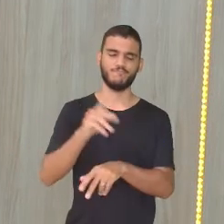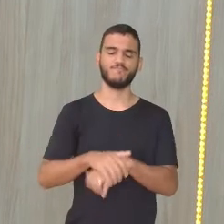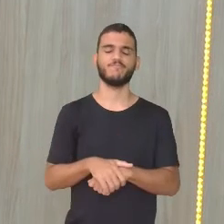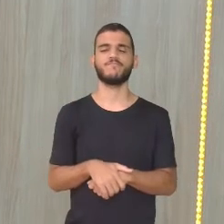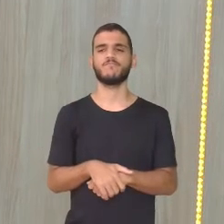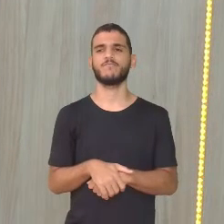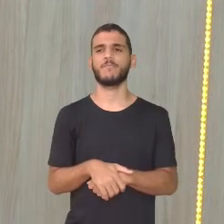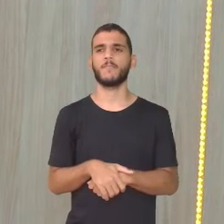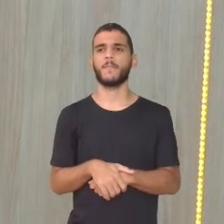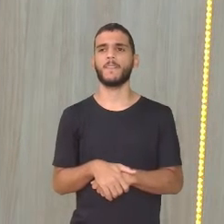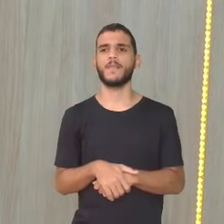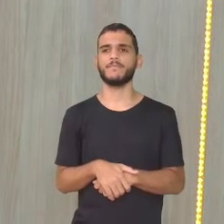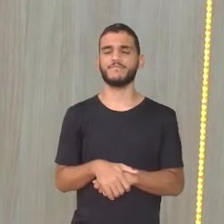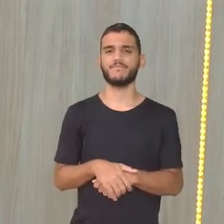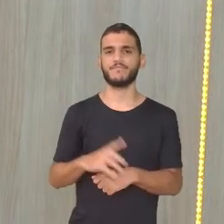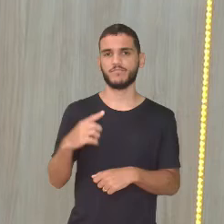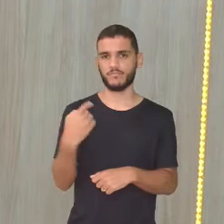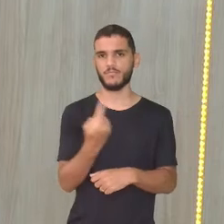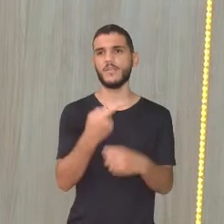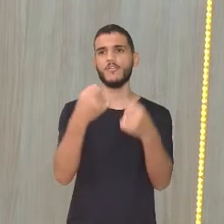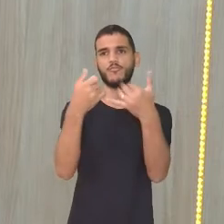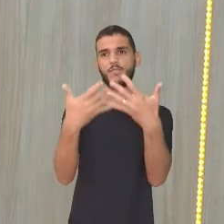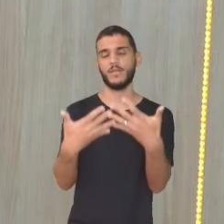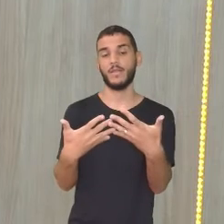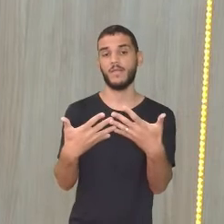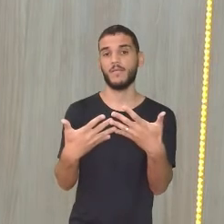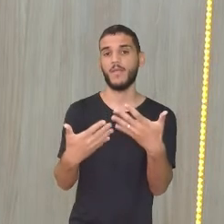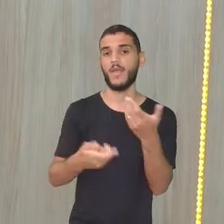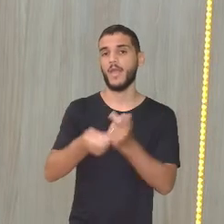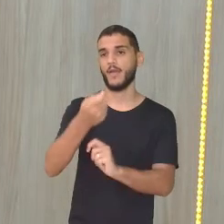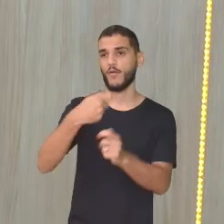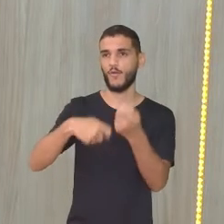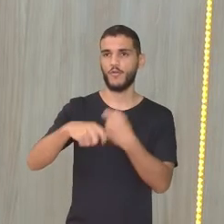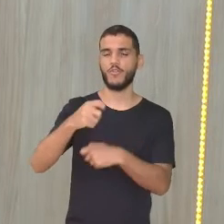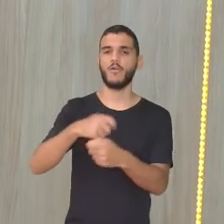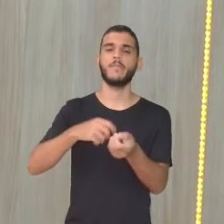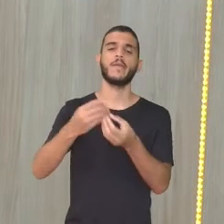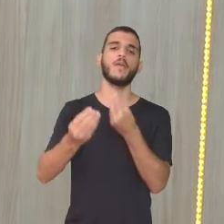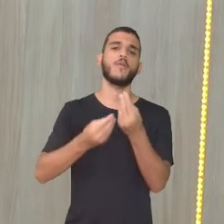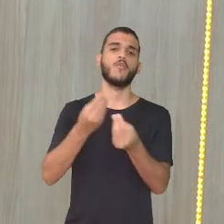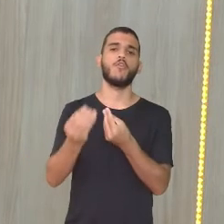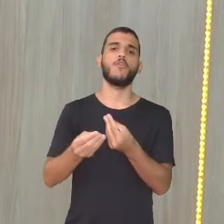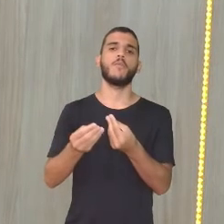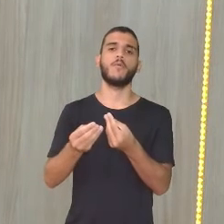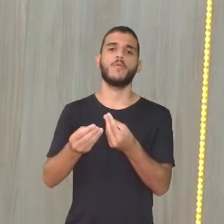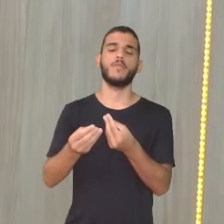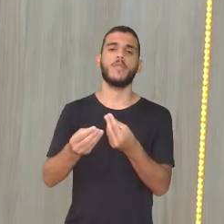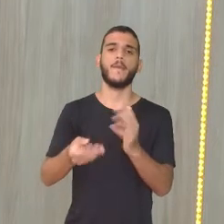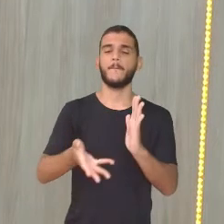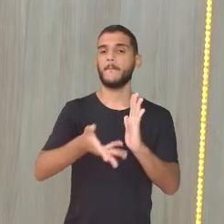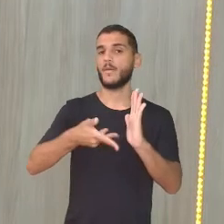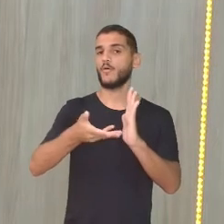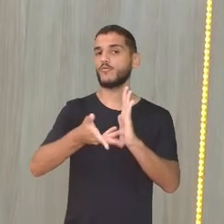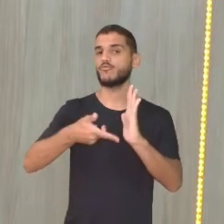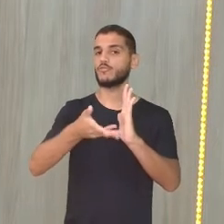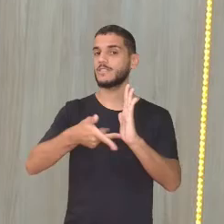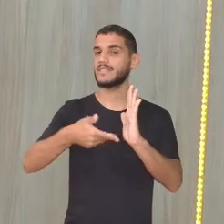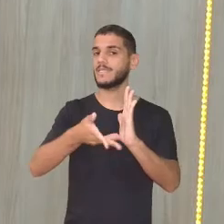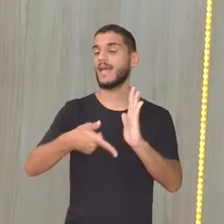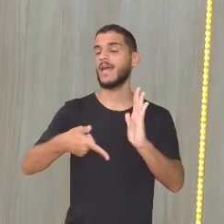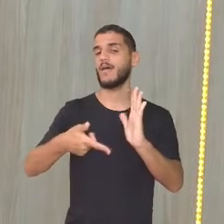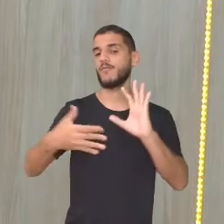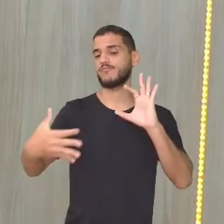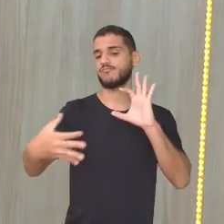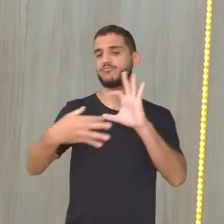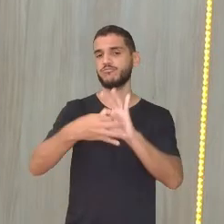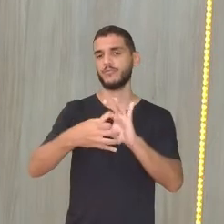falando, né, de economia no sentido de quê? De atividade produtiva, né, de maior